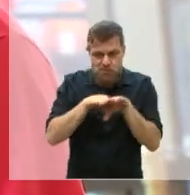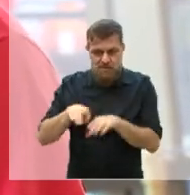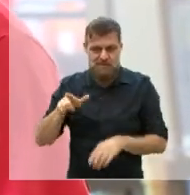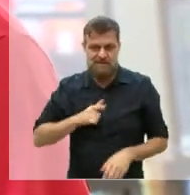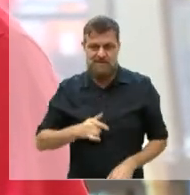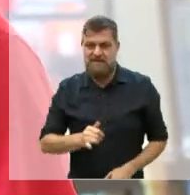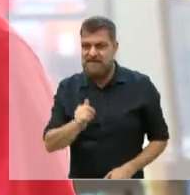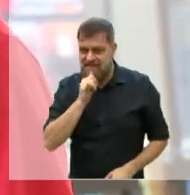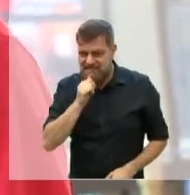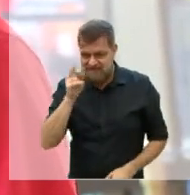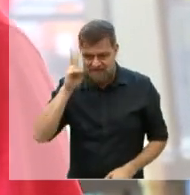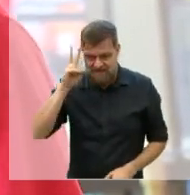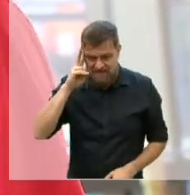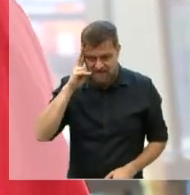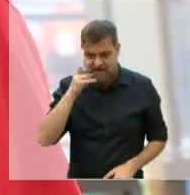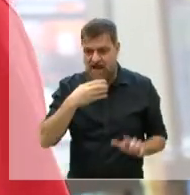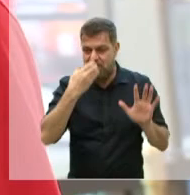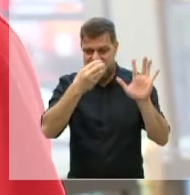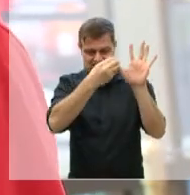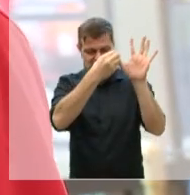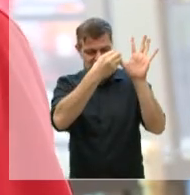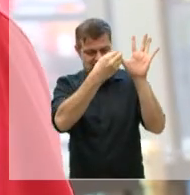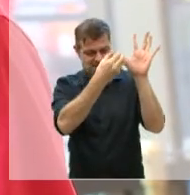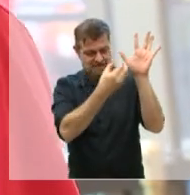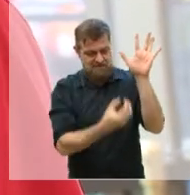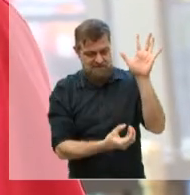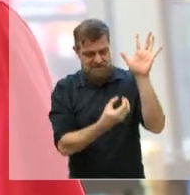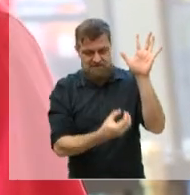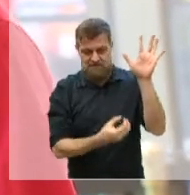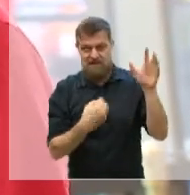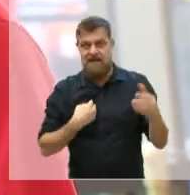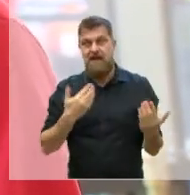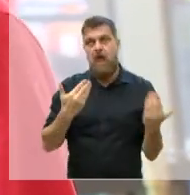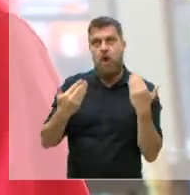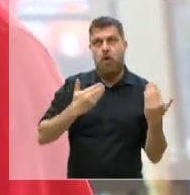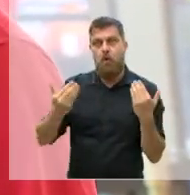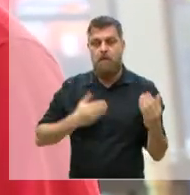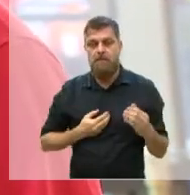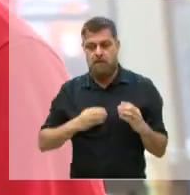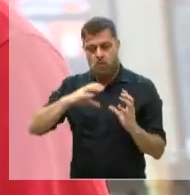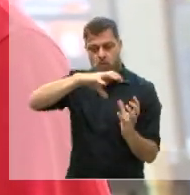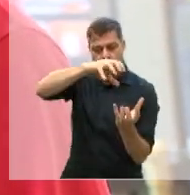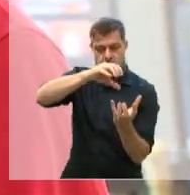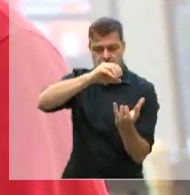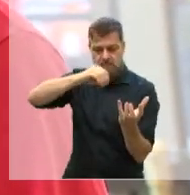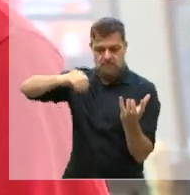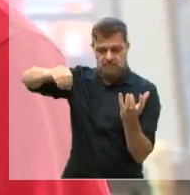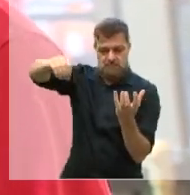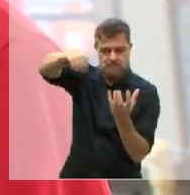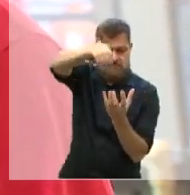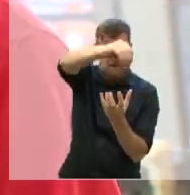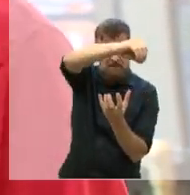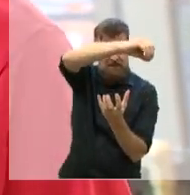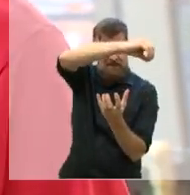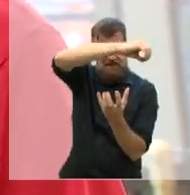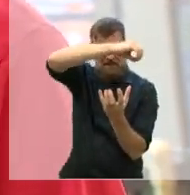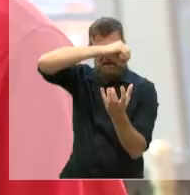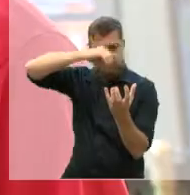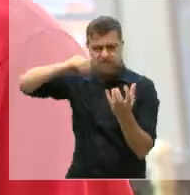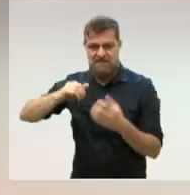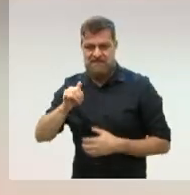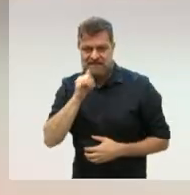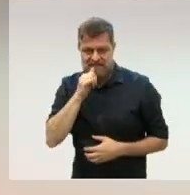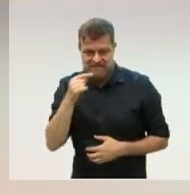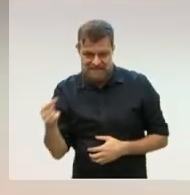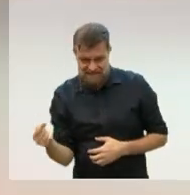queda livre de um corpo na terra é parecido com o movimento da lua ao redor da terra, por exemplo. Muito aquele exemplo clássico da maçã que cai,